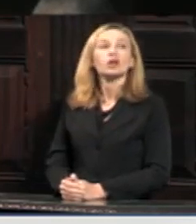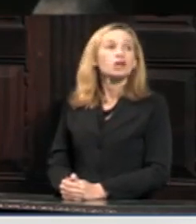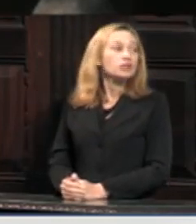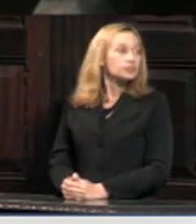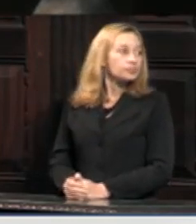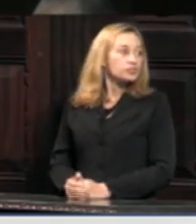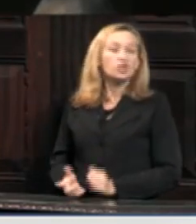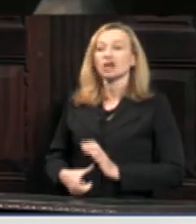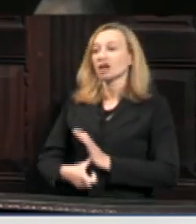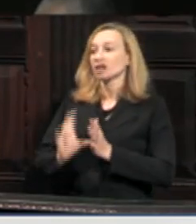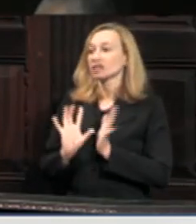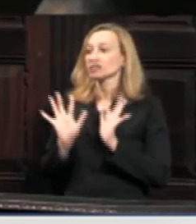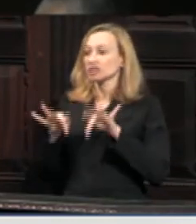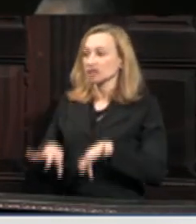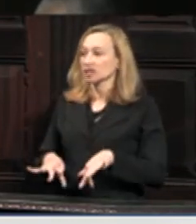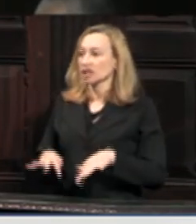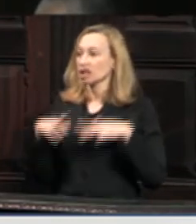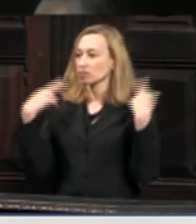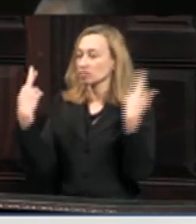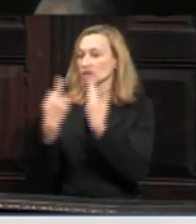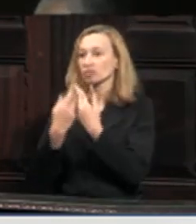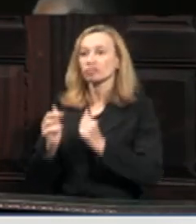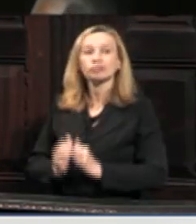Antes de encerrar a presente sessão,